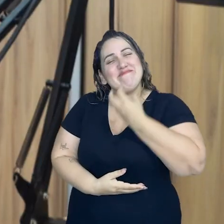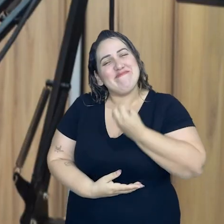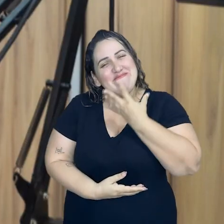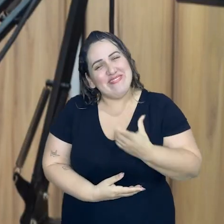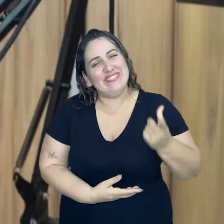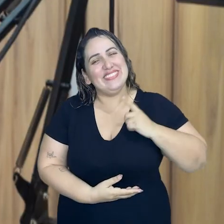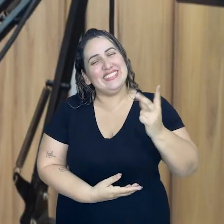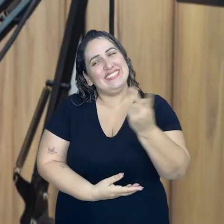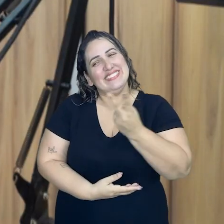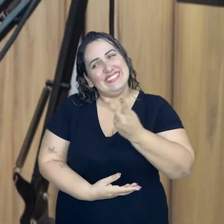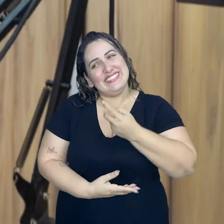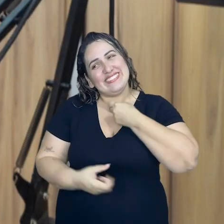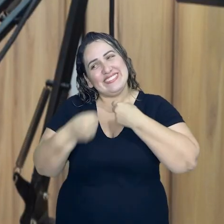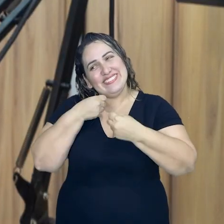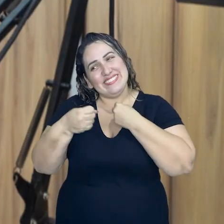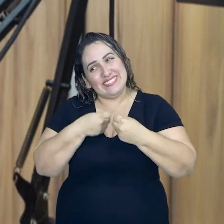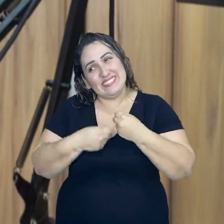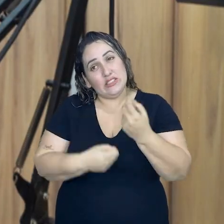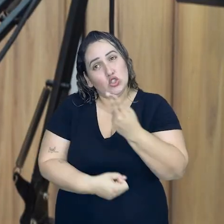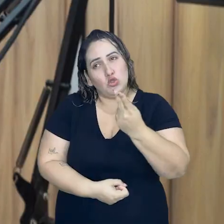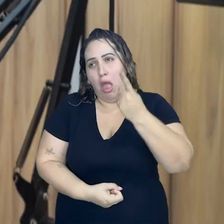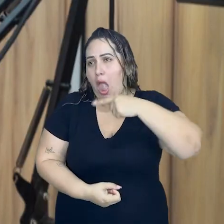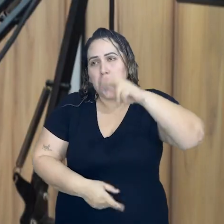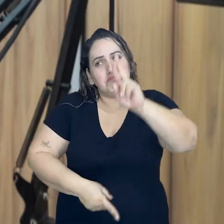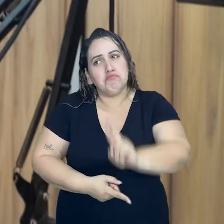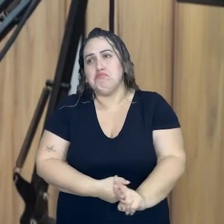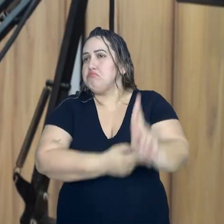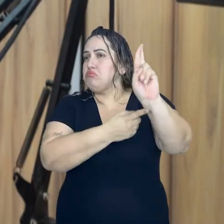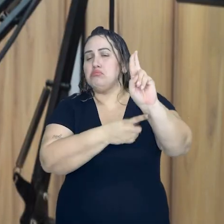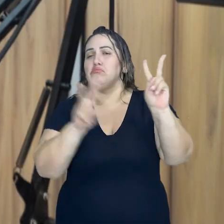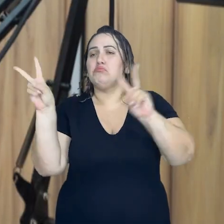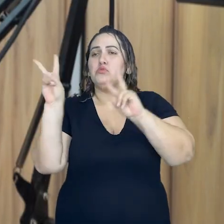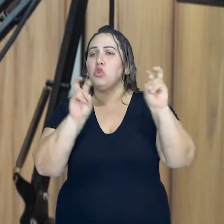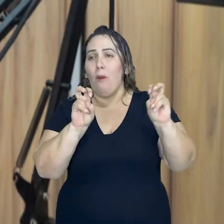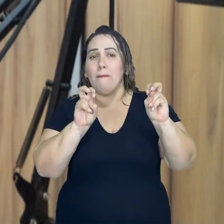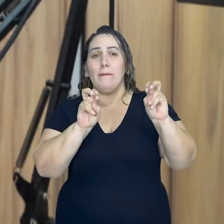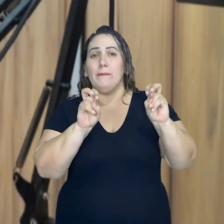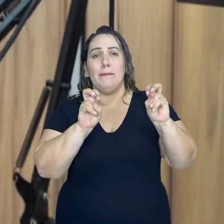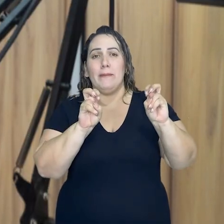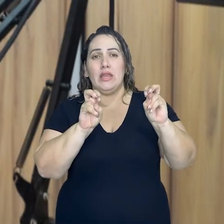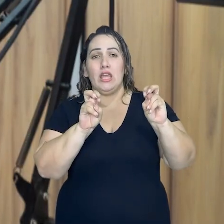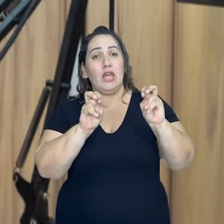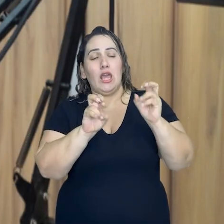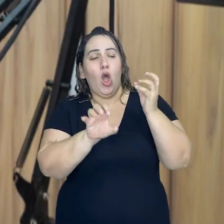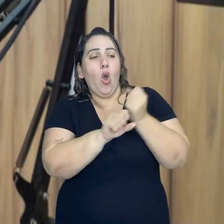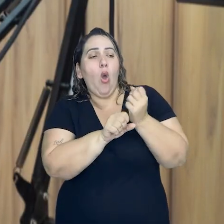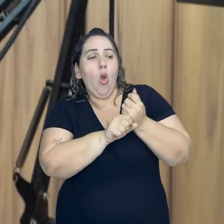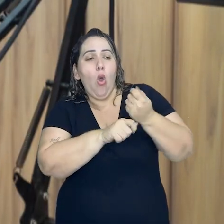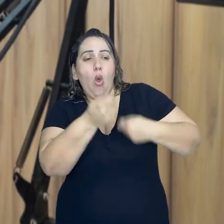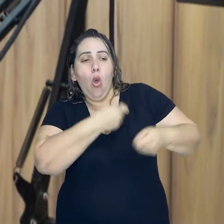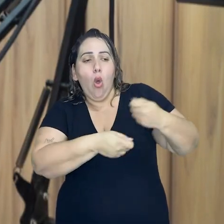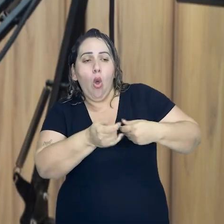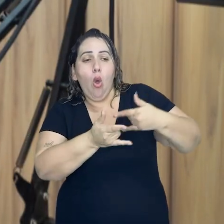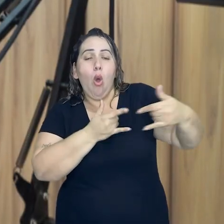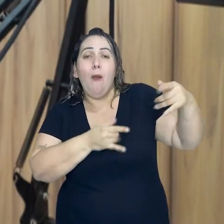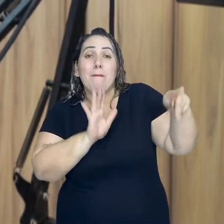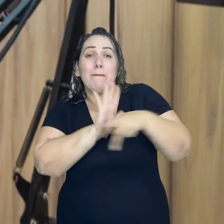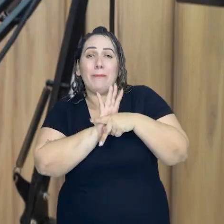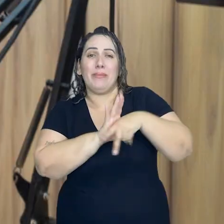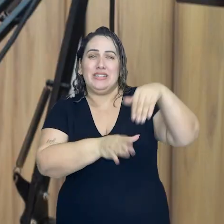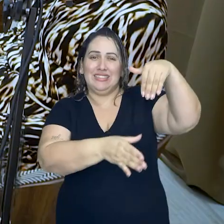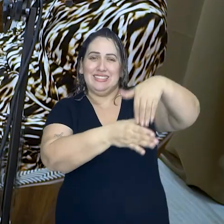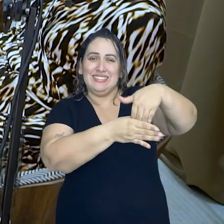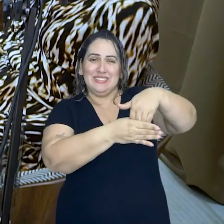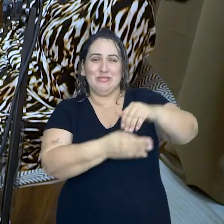muito bom ter Obrigada, as duas, Sara. que são duas sumidades quando o assunto são contas eleitorais, né? Muito obrigada. Contas Obrigada. eleitorais.